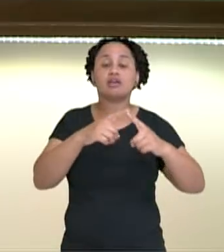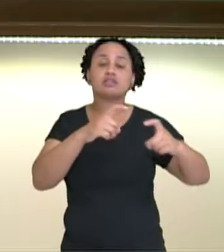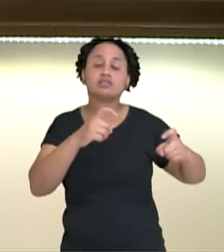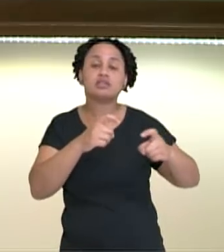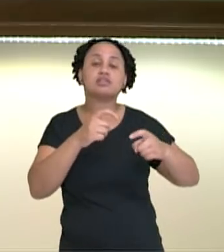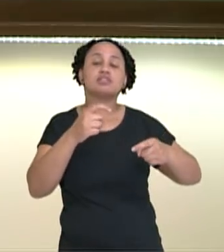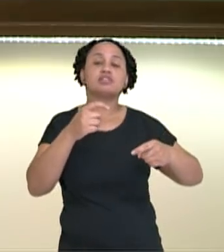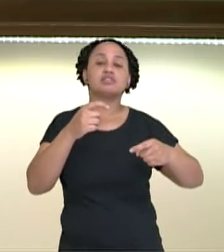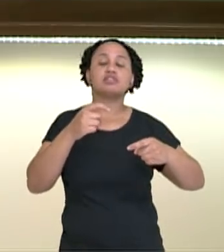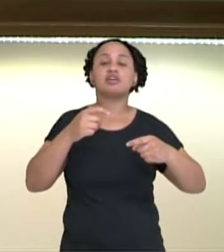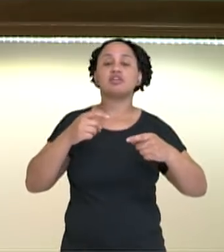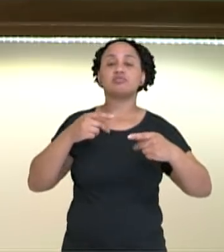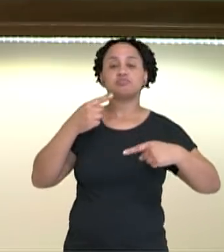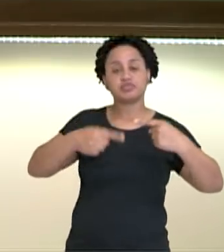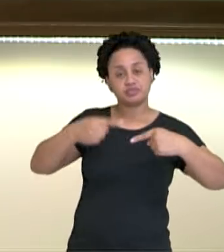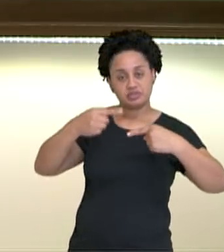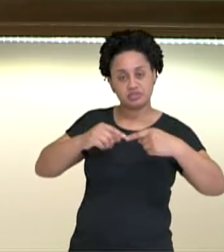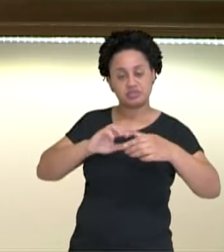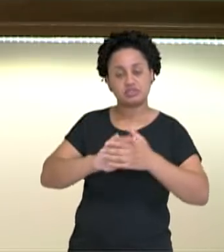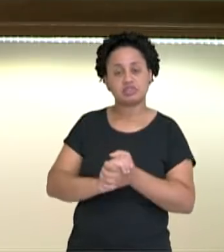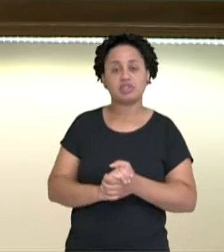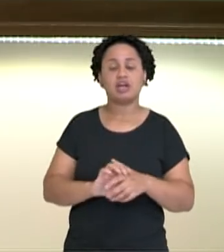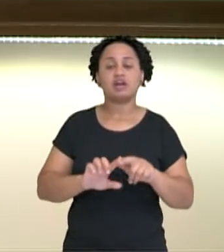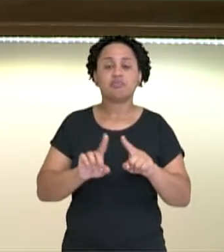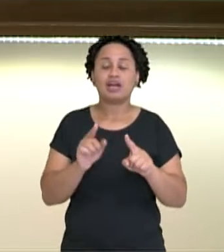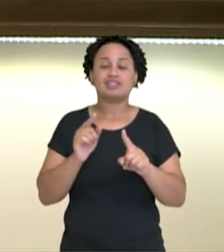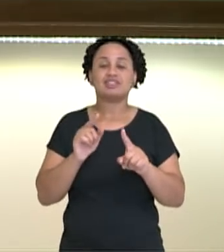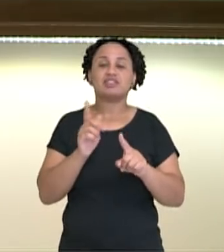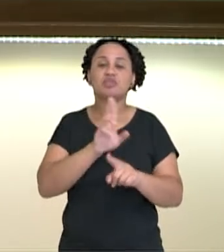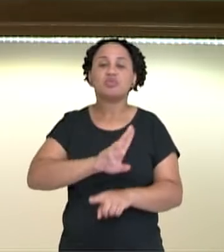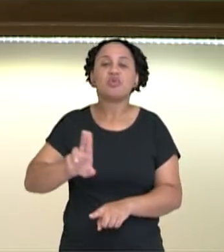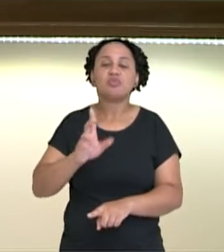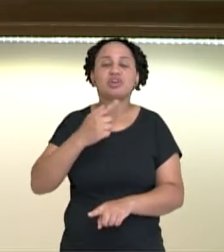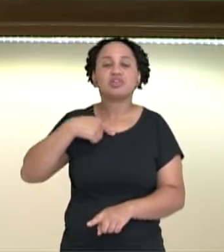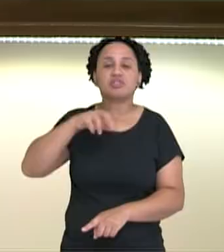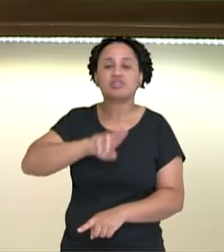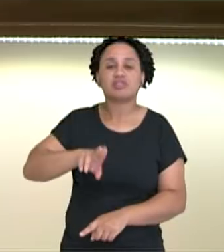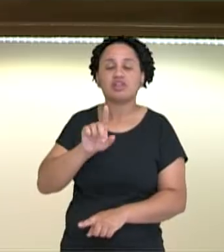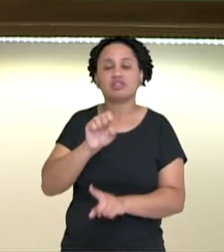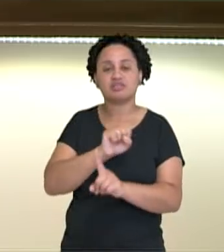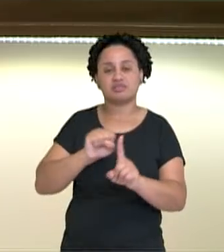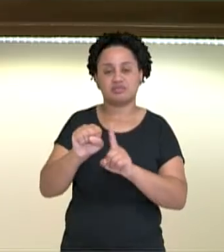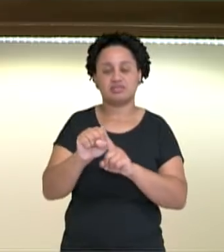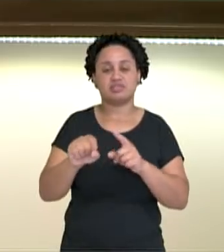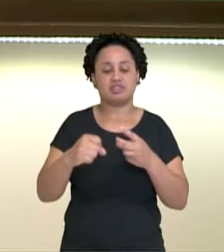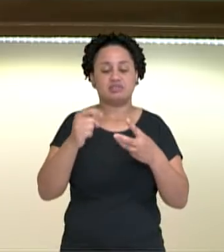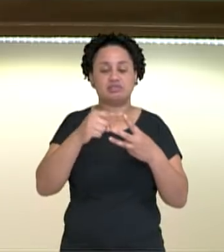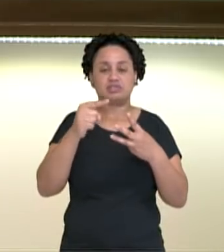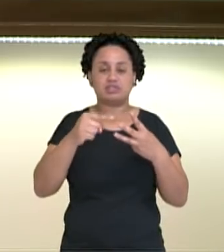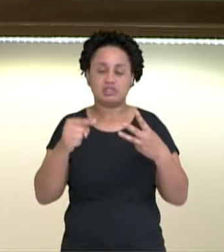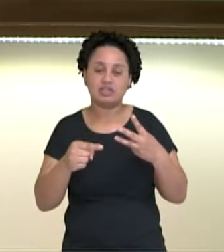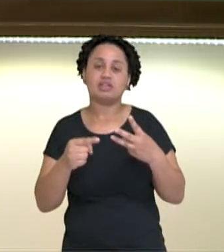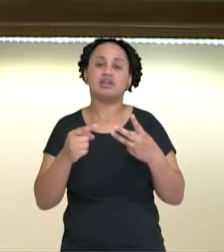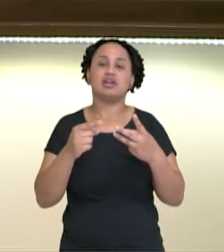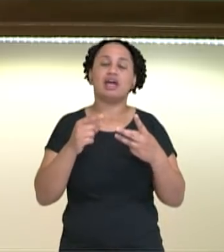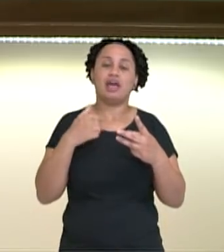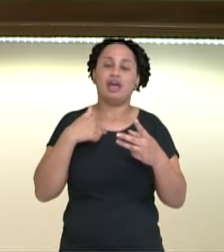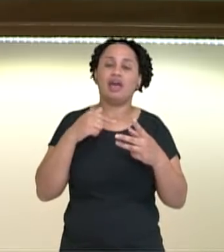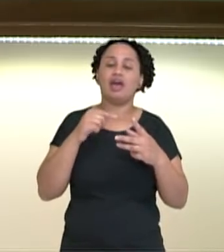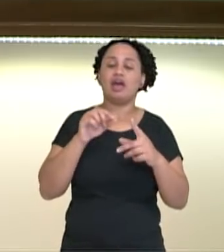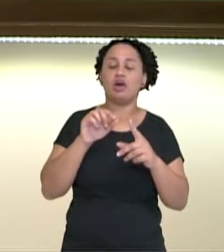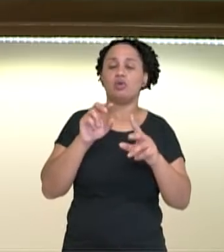gente vai chamar também de sociologia política. Então, por mais que a ciência seja a nossa ciência em sala de aula